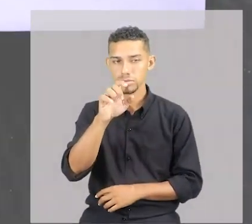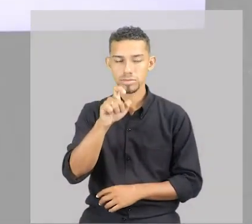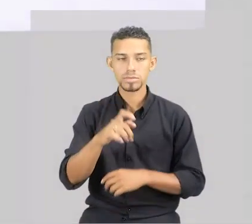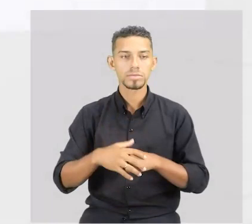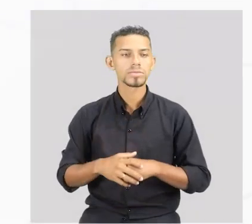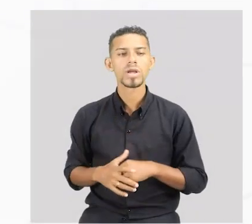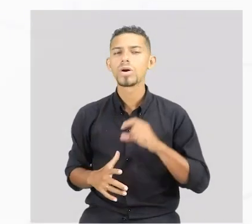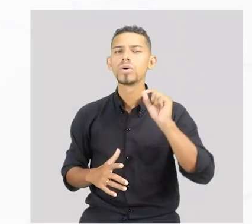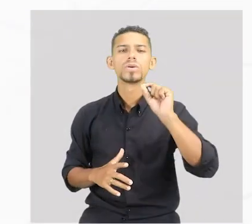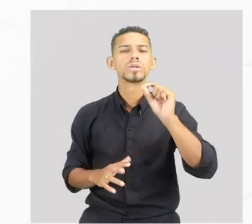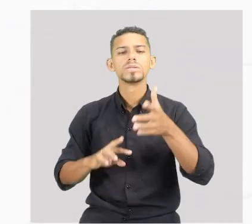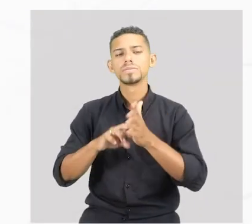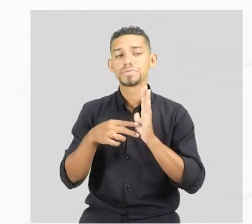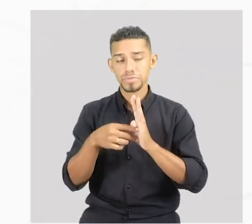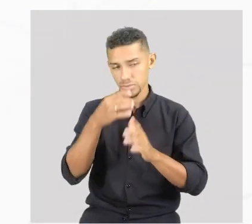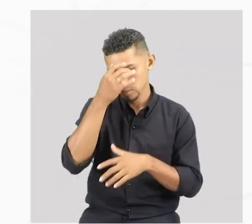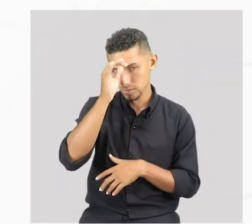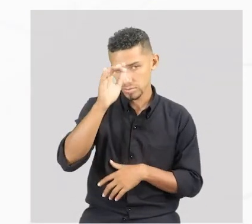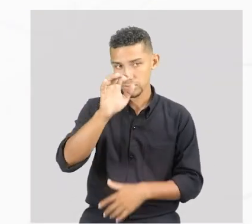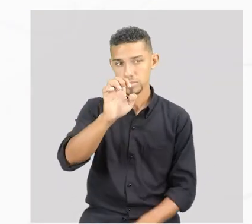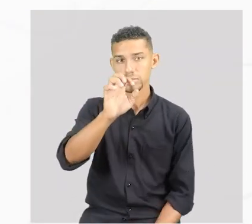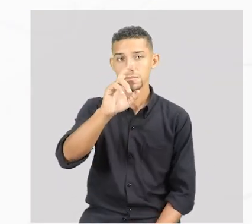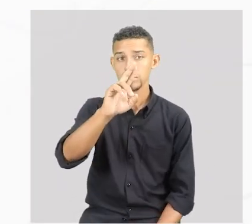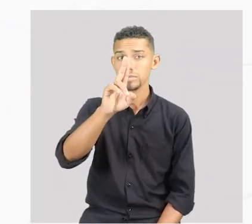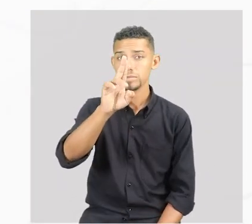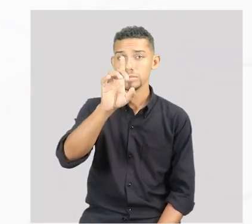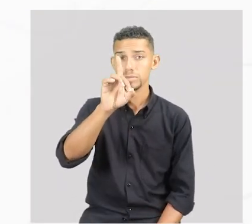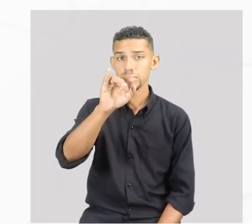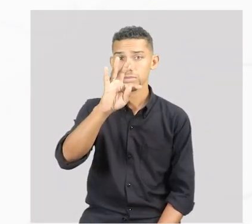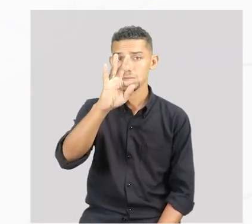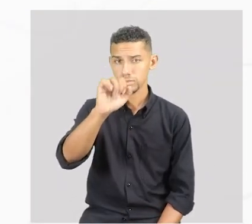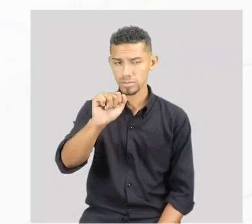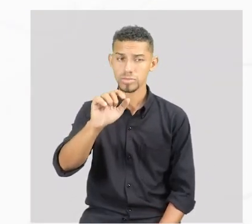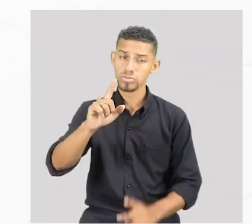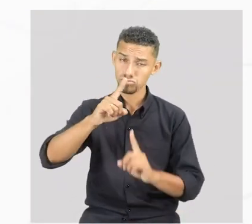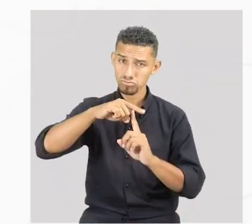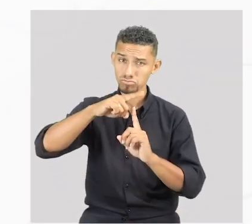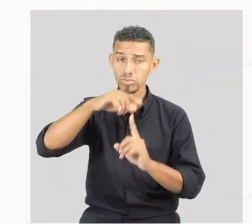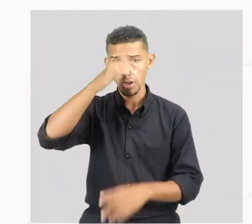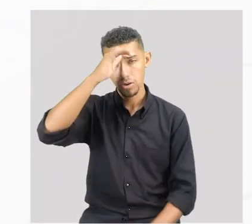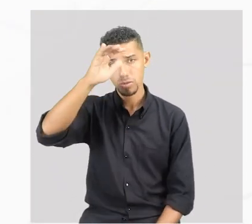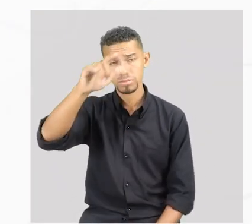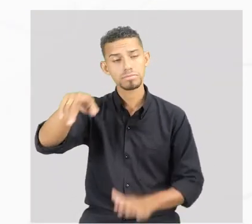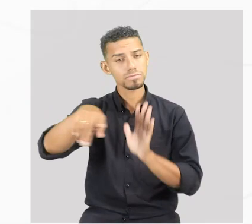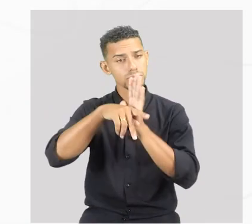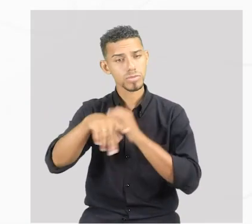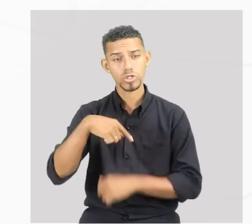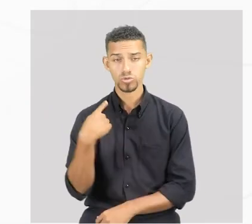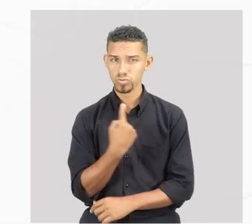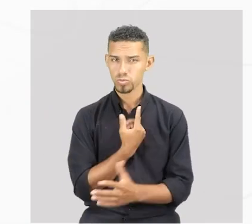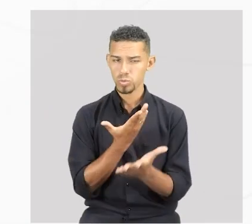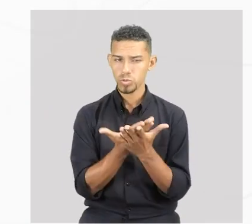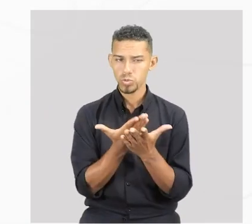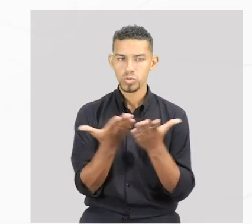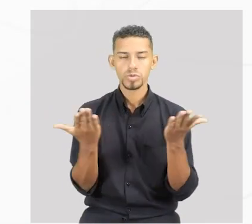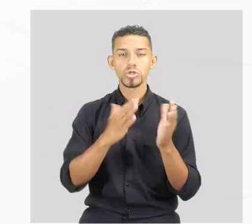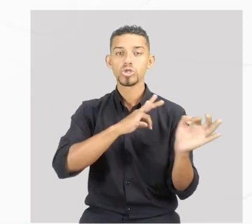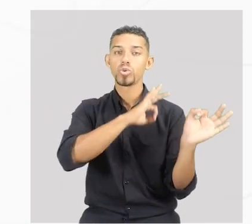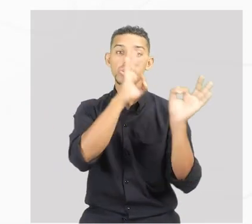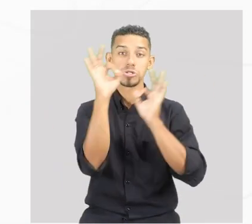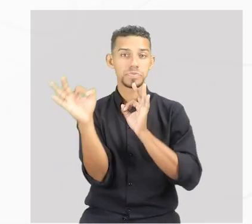E o que é cultura erudita? Cultura erudita que, inclusive, é um dos tipos de cultura que dão título à nossa aula de hoje, à nossa